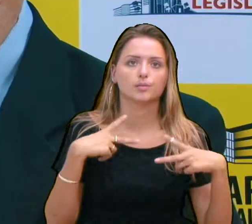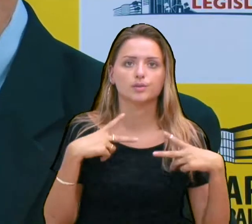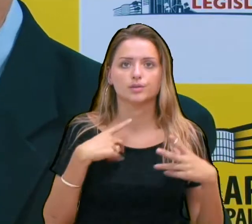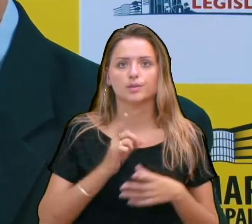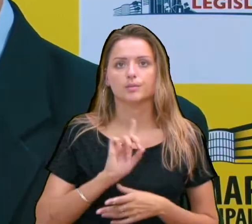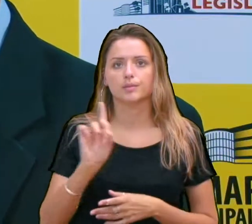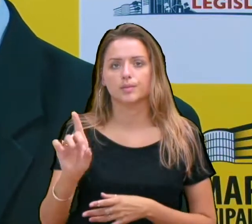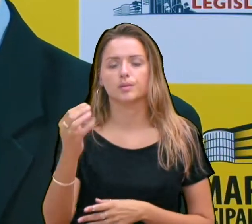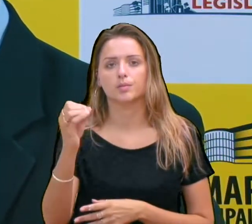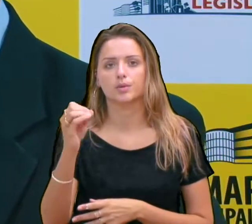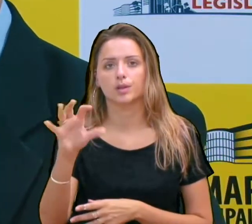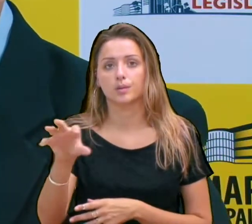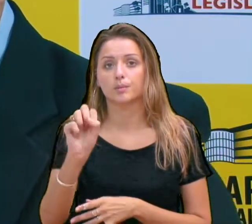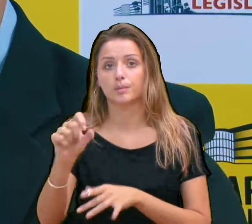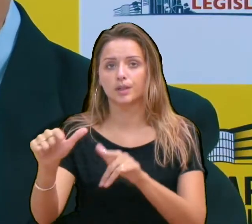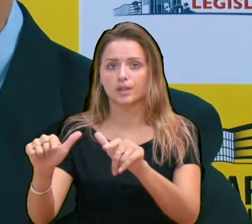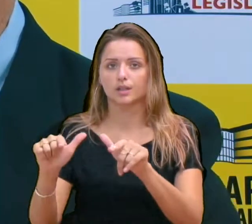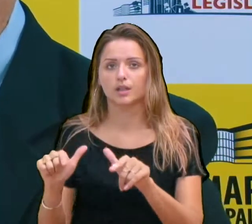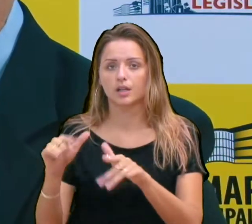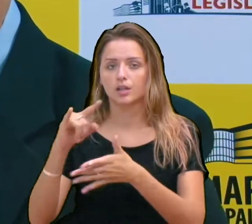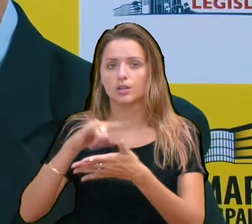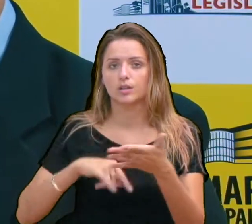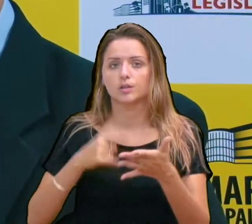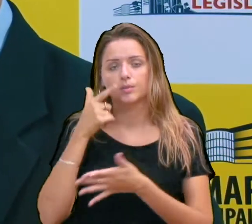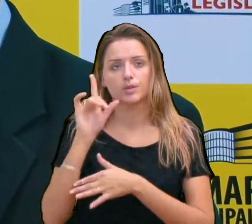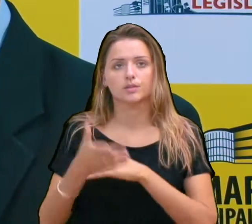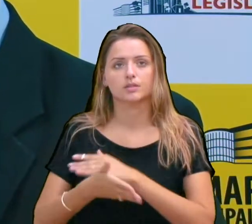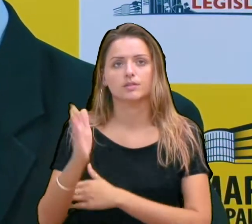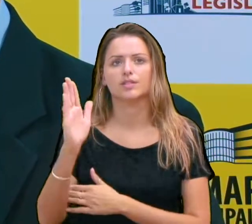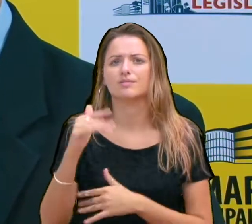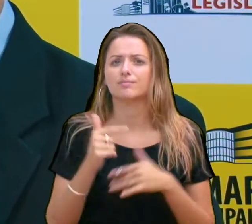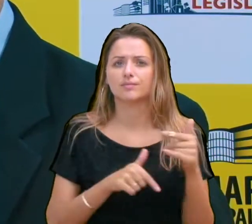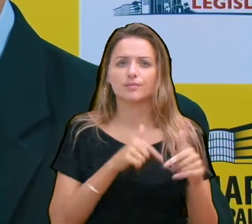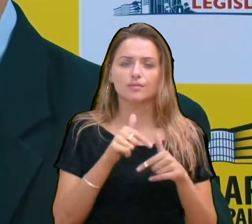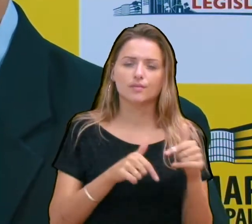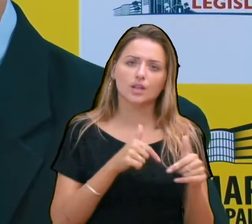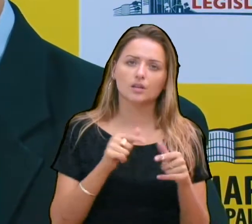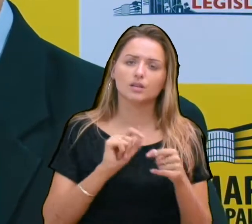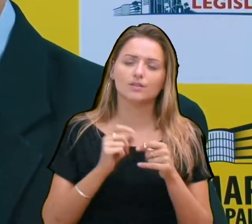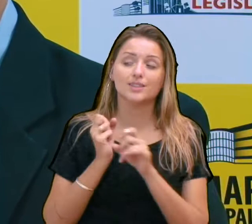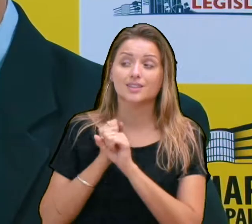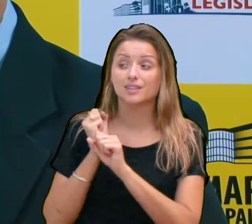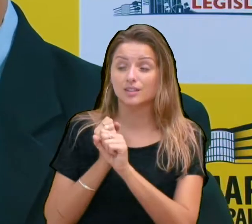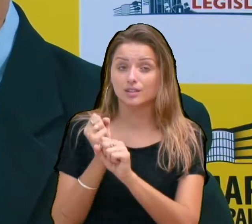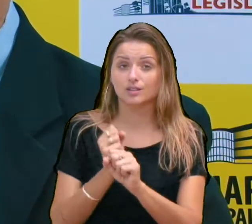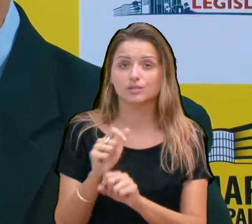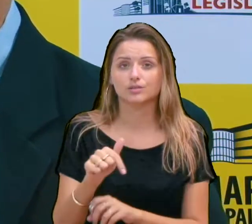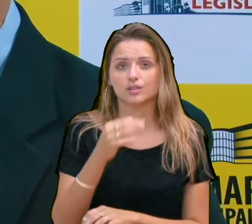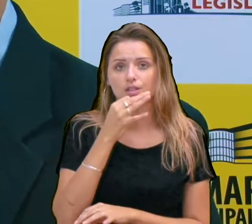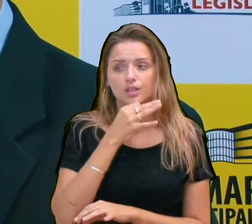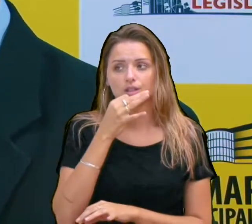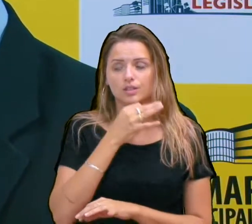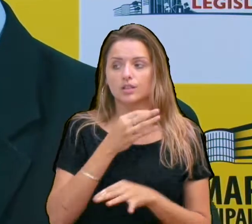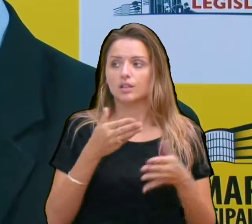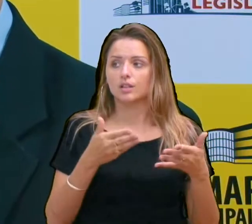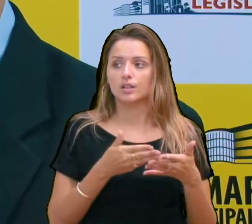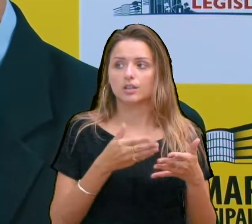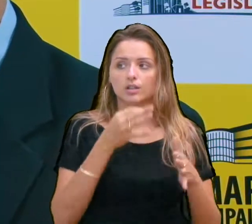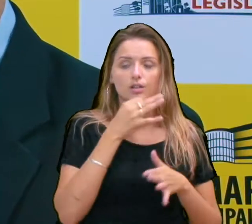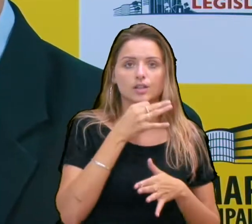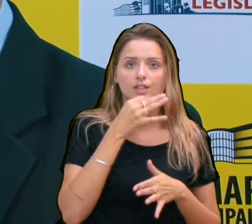pegar o certificado para poder viajar. Então, assim, ó, um trabalho foi feito há anos em Caxias. Caxias deixa essas